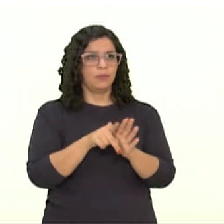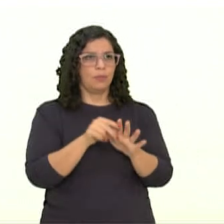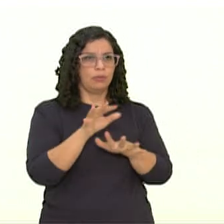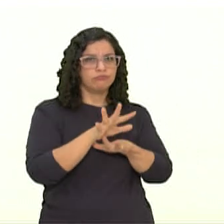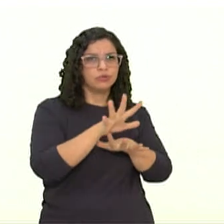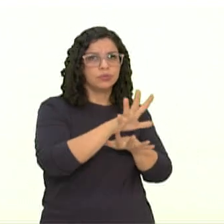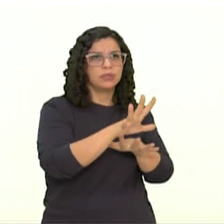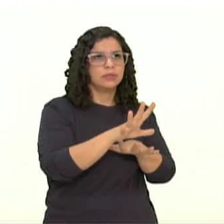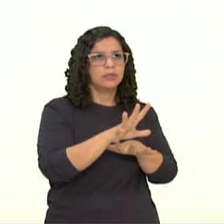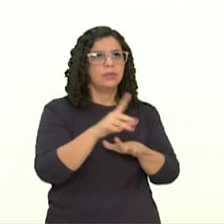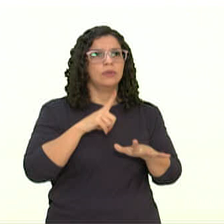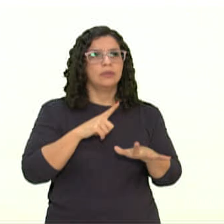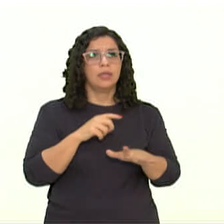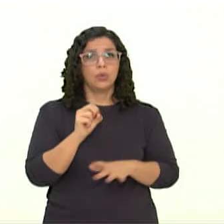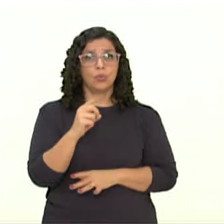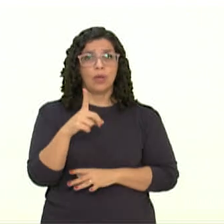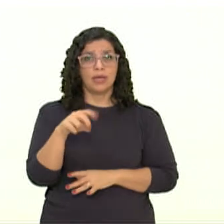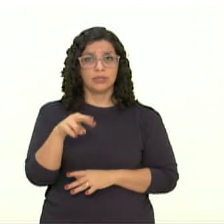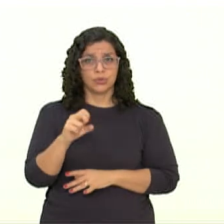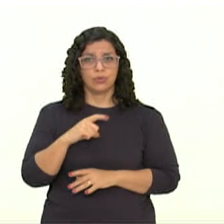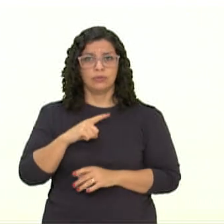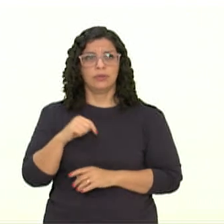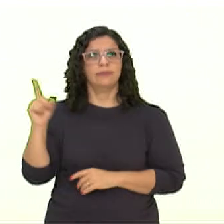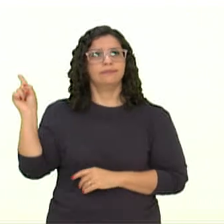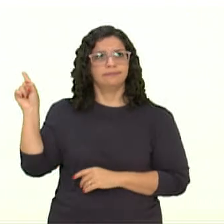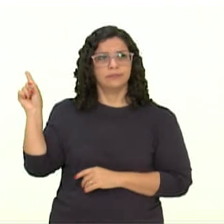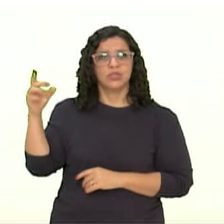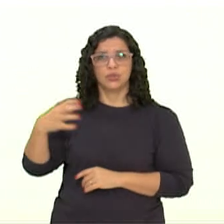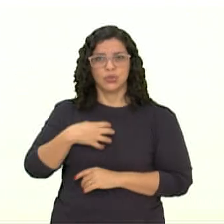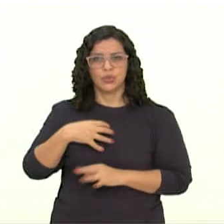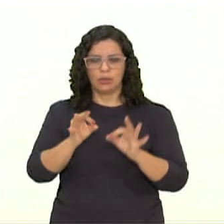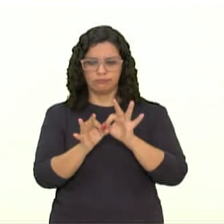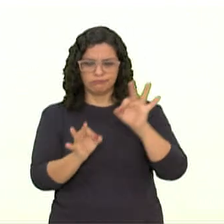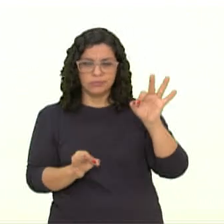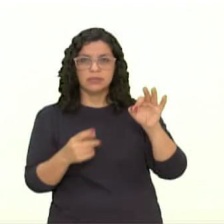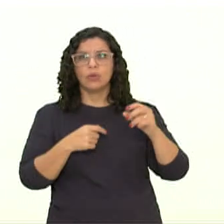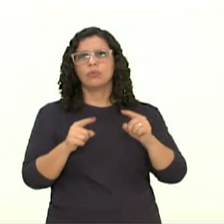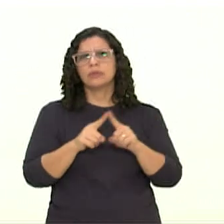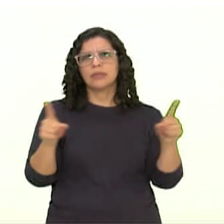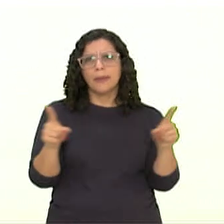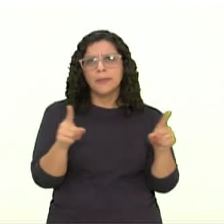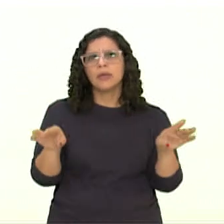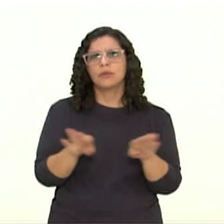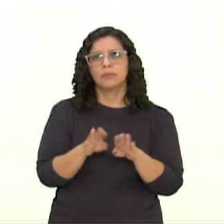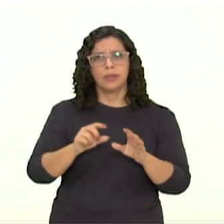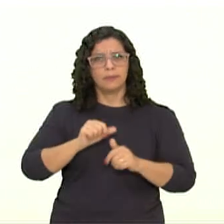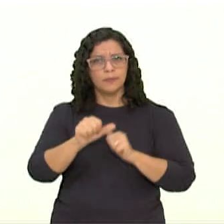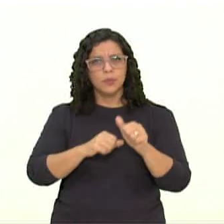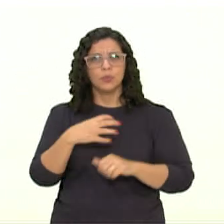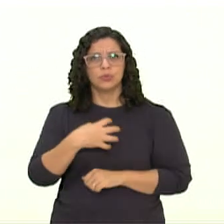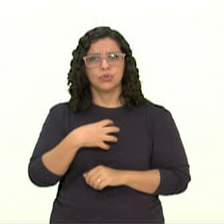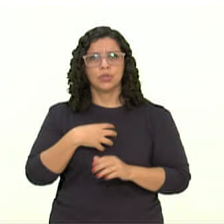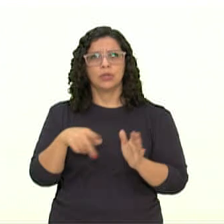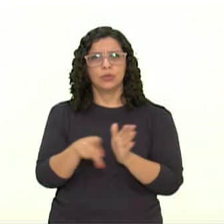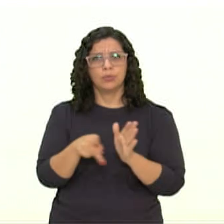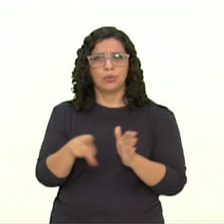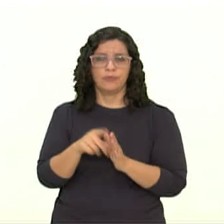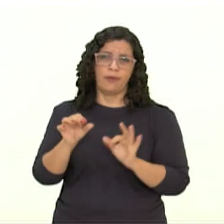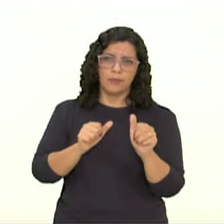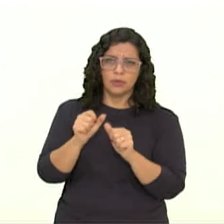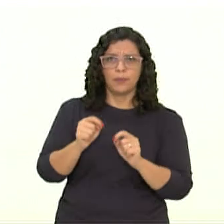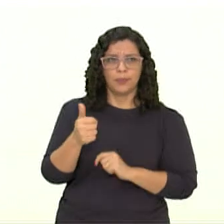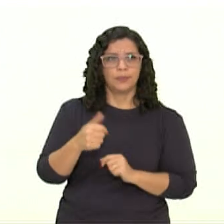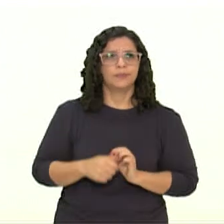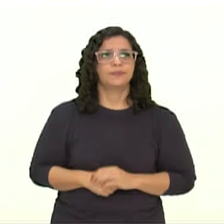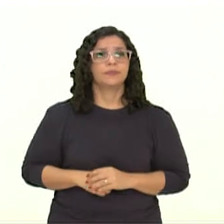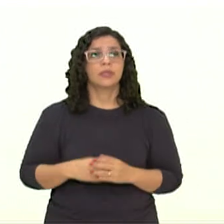um dendrito e um axônio. São bipolares, tá? E o prolongamento, o tamanho desse, né, do dendrito, do axônio vai mudar um